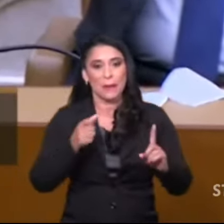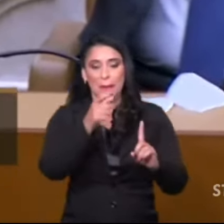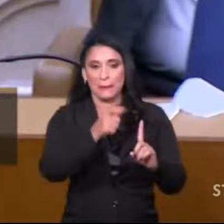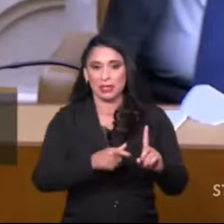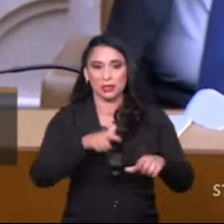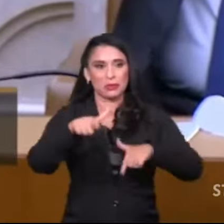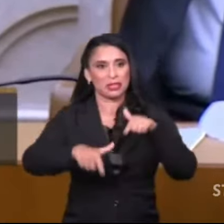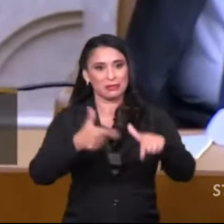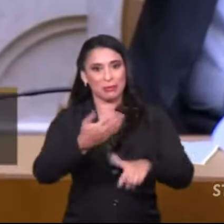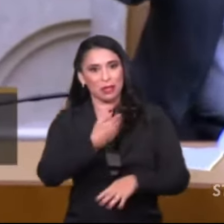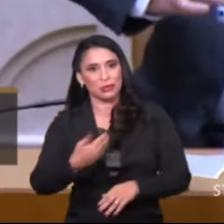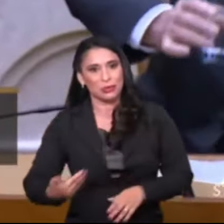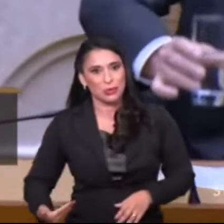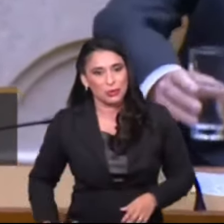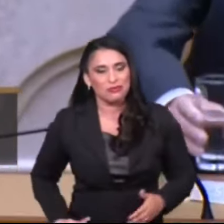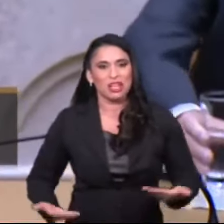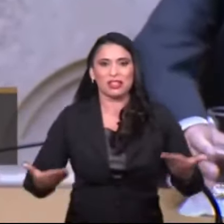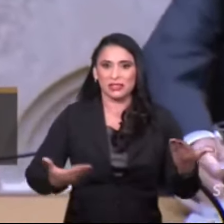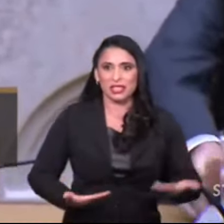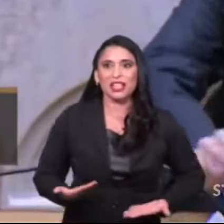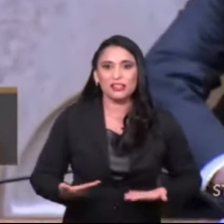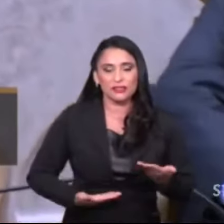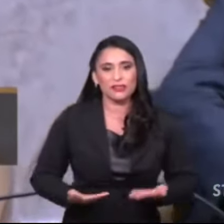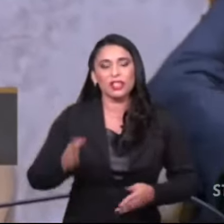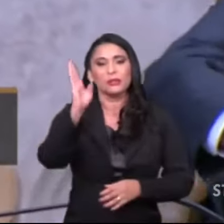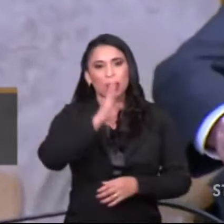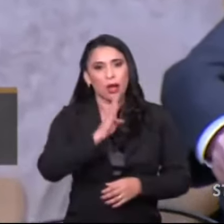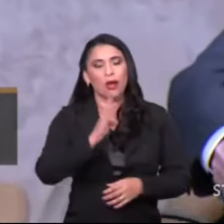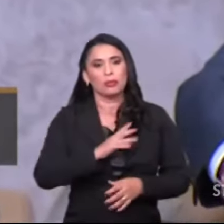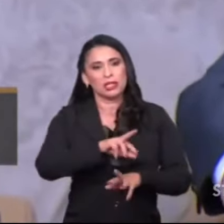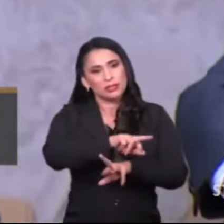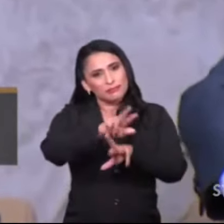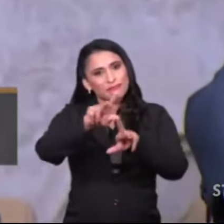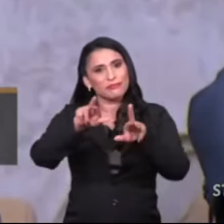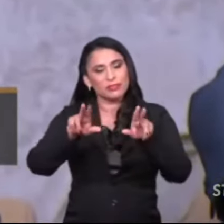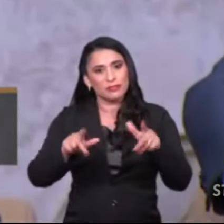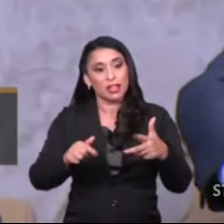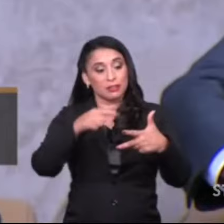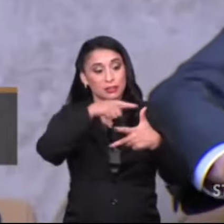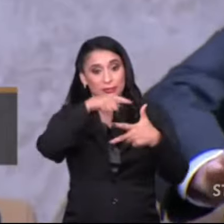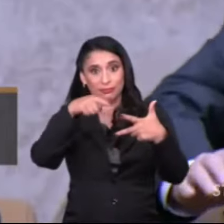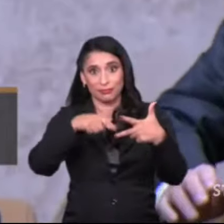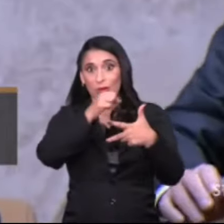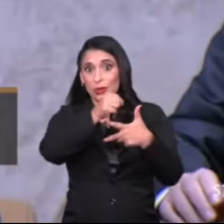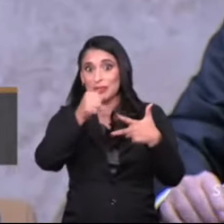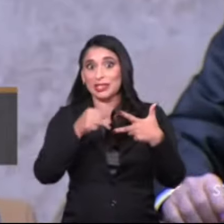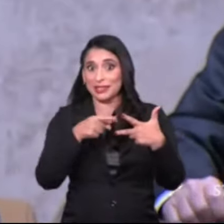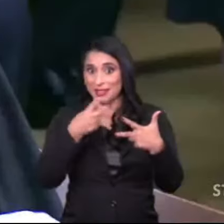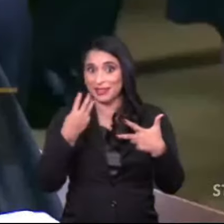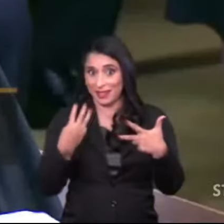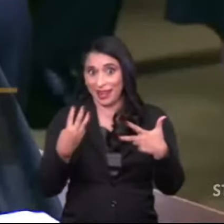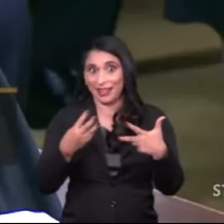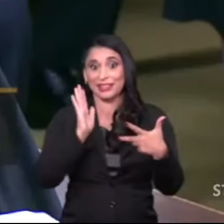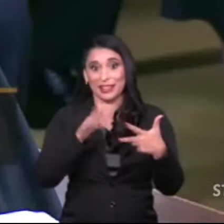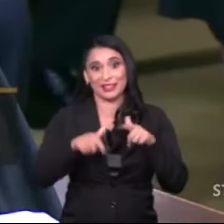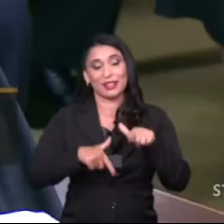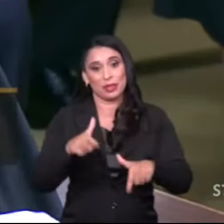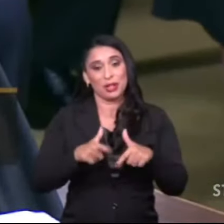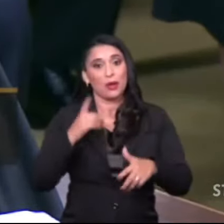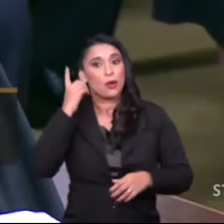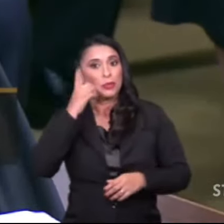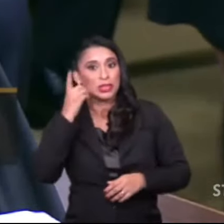que serviu ao Brasil em muitas capacidades e nos três poderes. Flávio foi